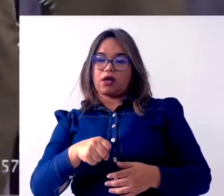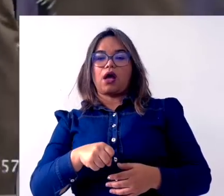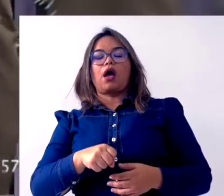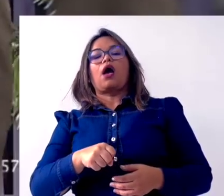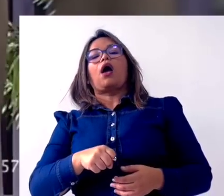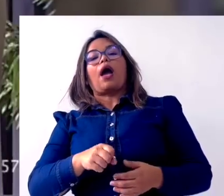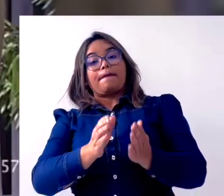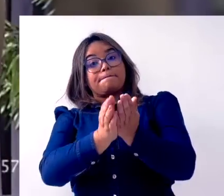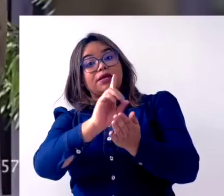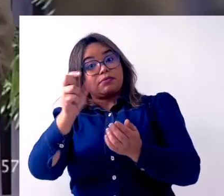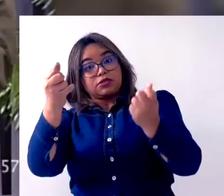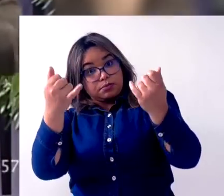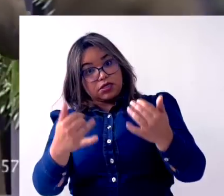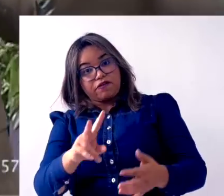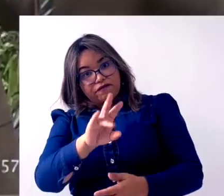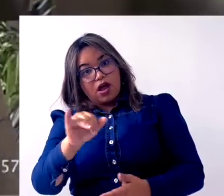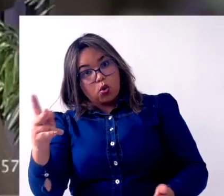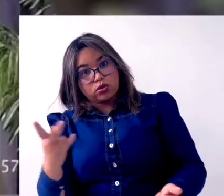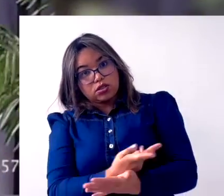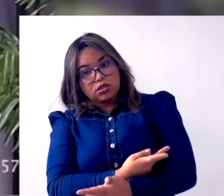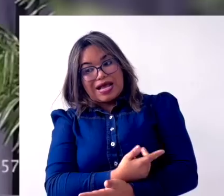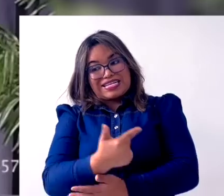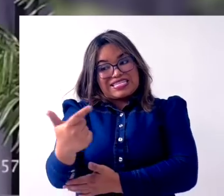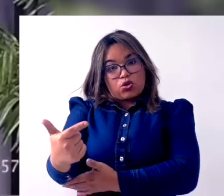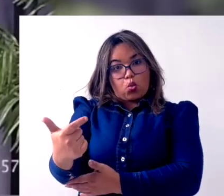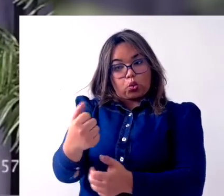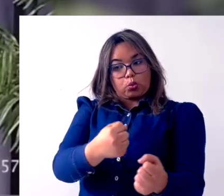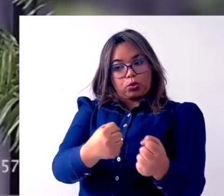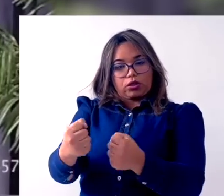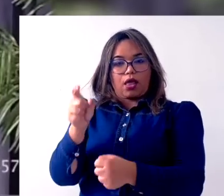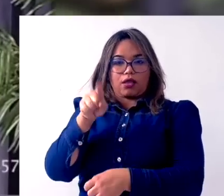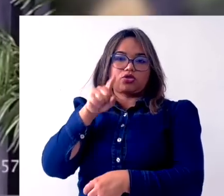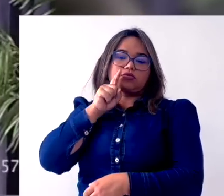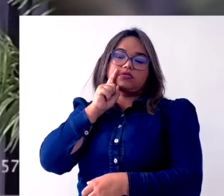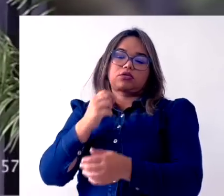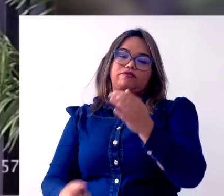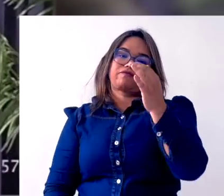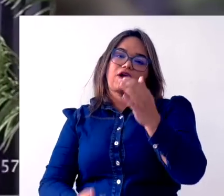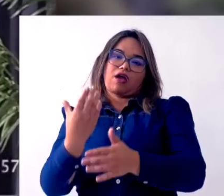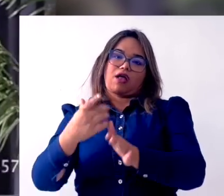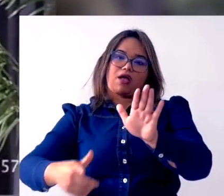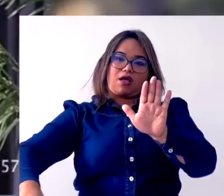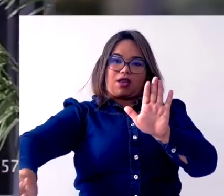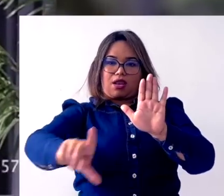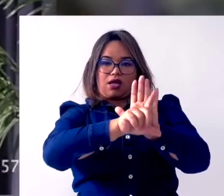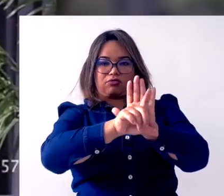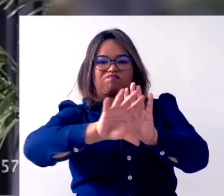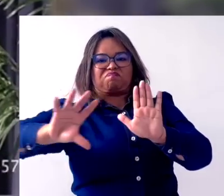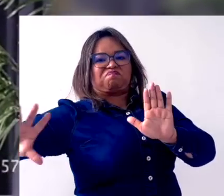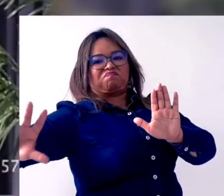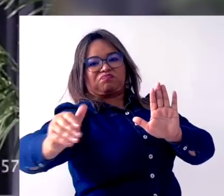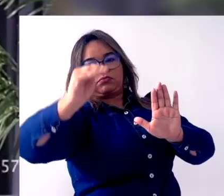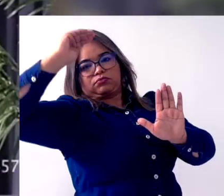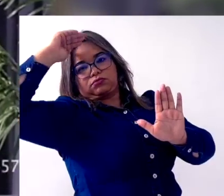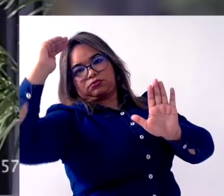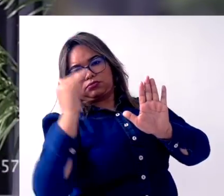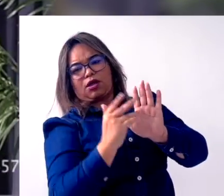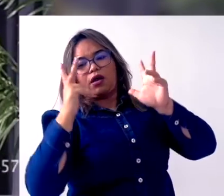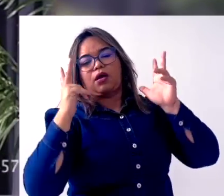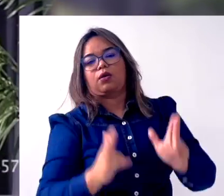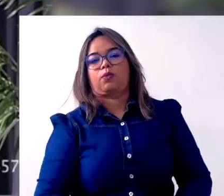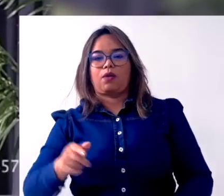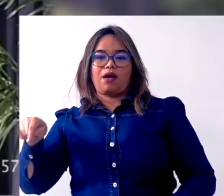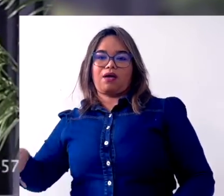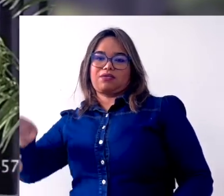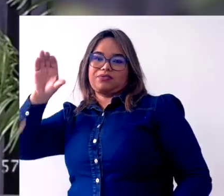Bíblia diz que vai acontecer. A segunda besta fará leis e as colocará em vigor, como a primeira fazia, assim